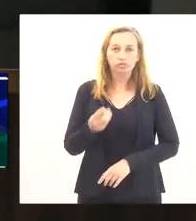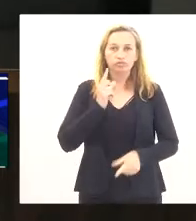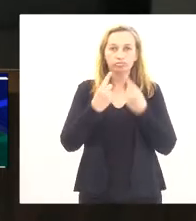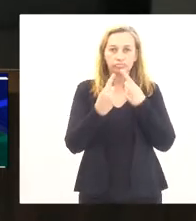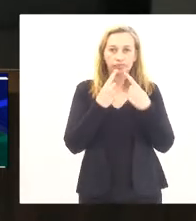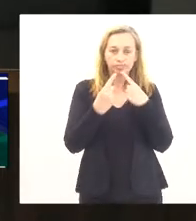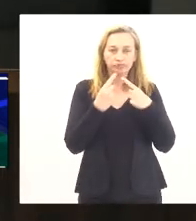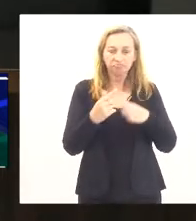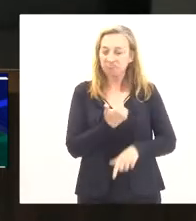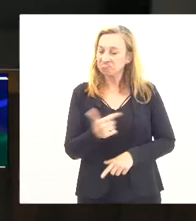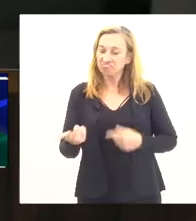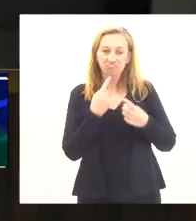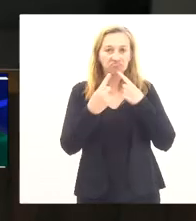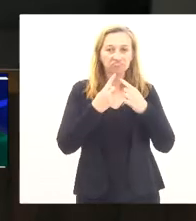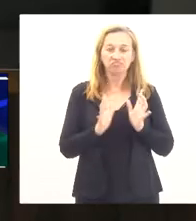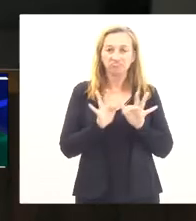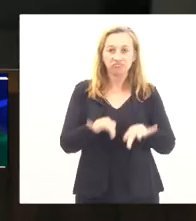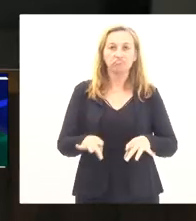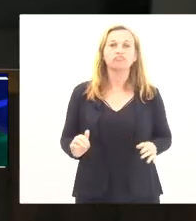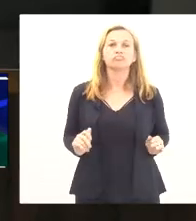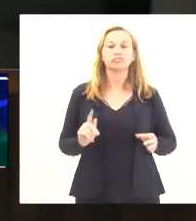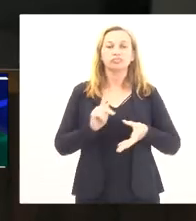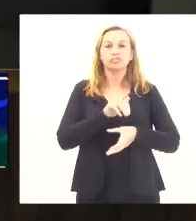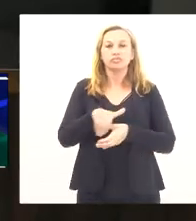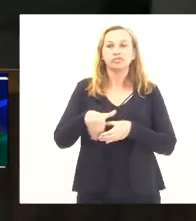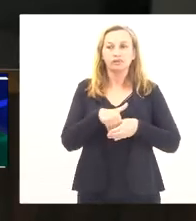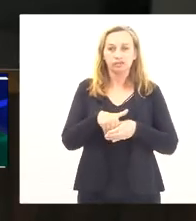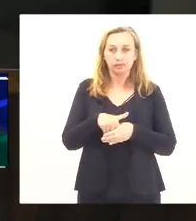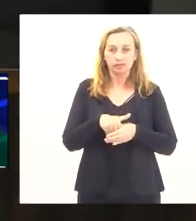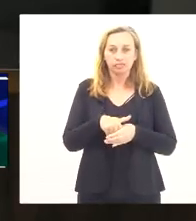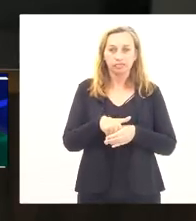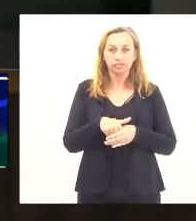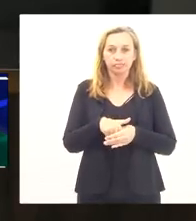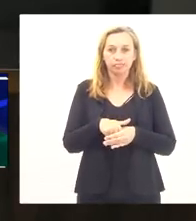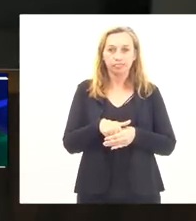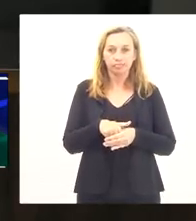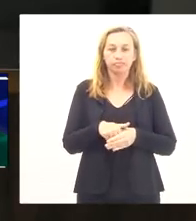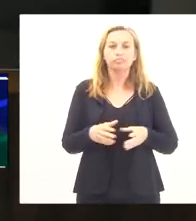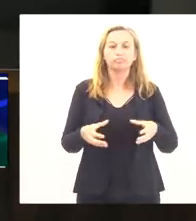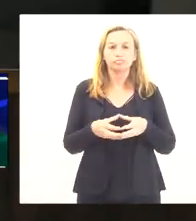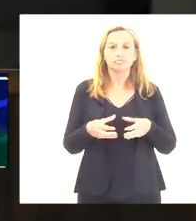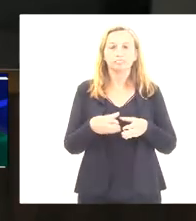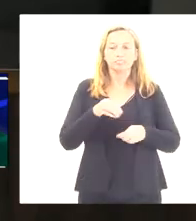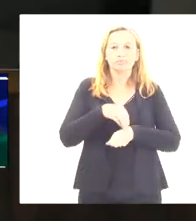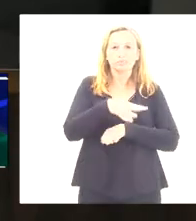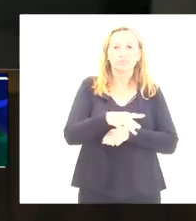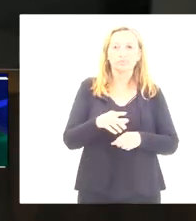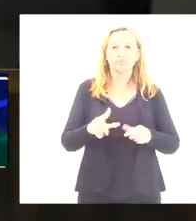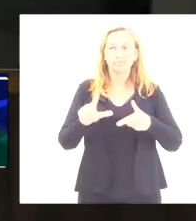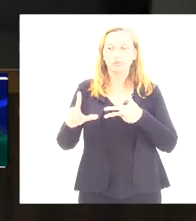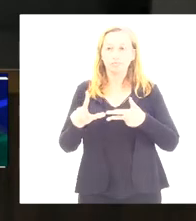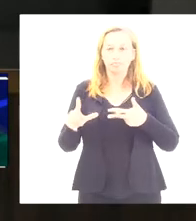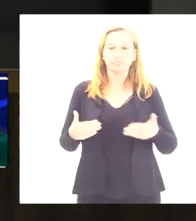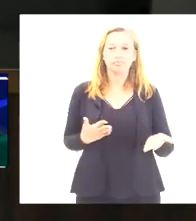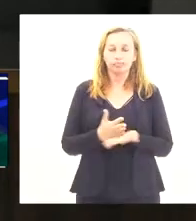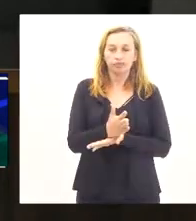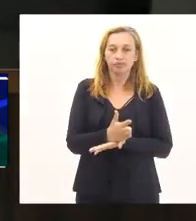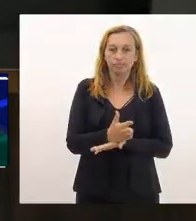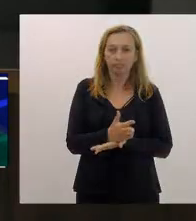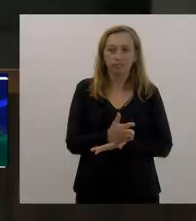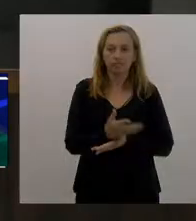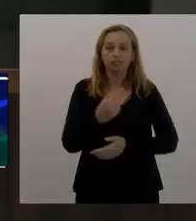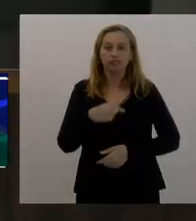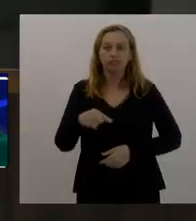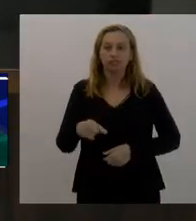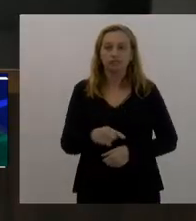discussão, não havendo que queira discutir, encerrada a discussão. Em votação, parecer da Comissão de Indicação Legislativa. Os senhores que aprovam, parecer como estão aprovados, vai